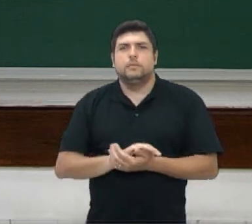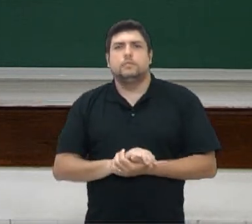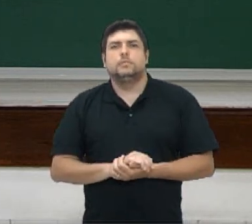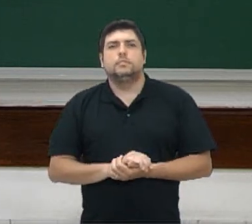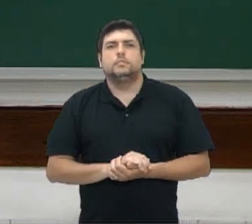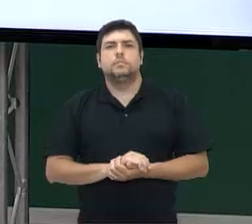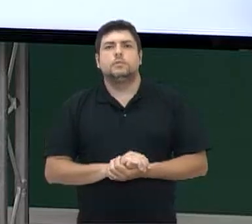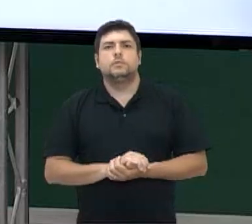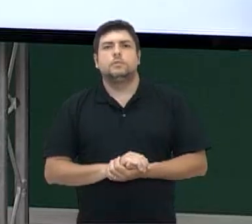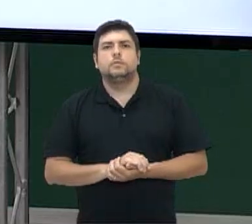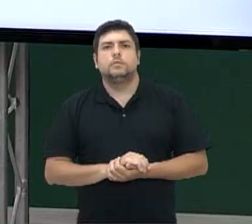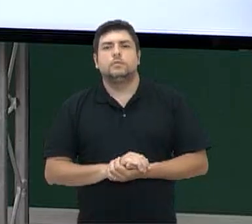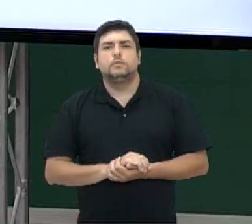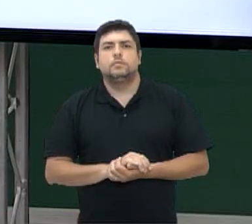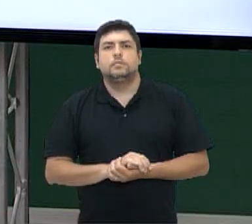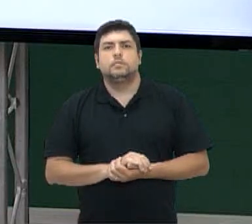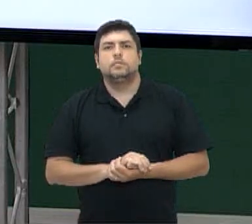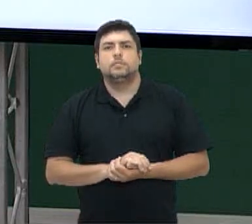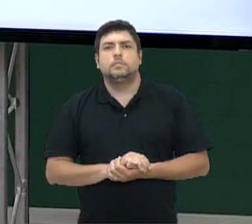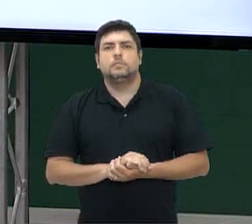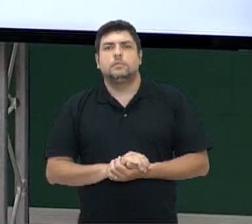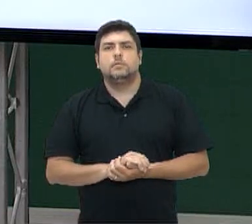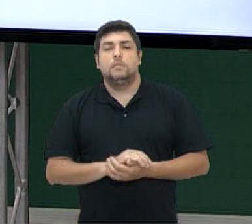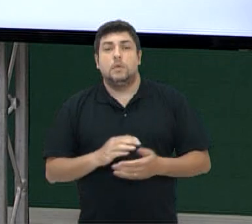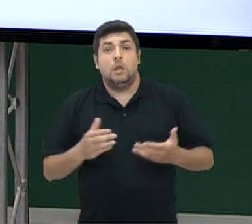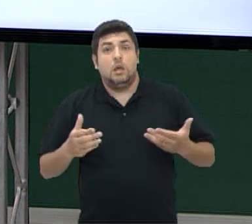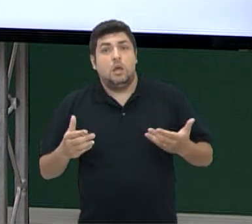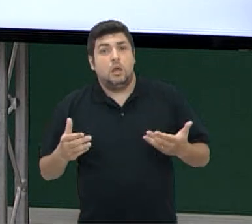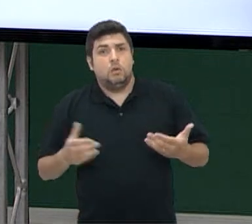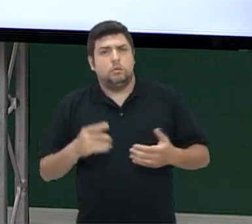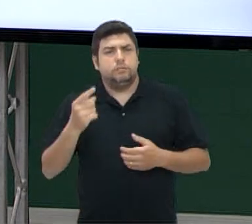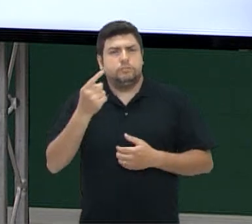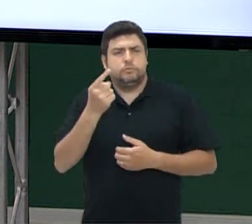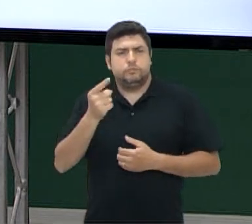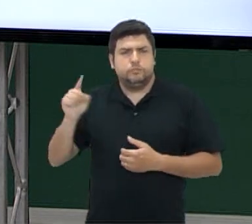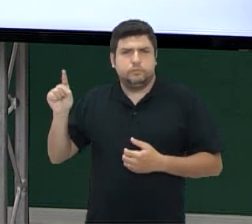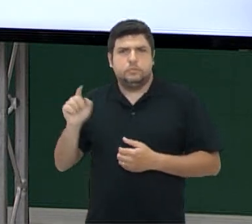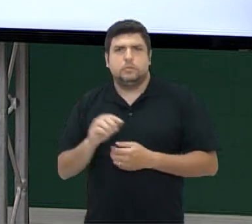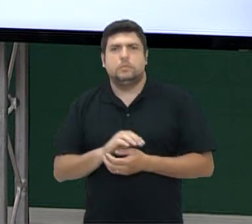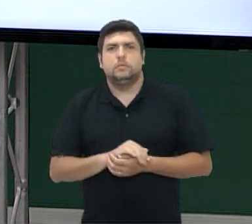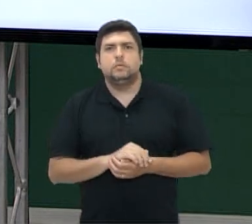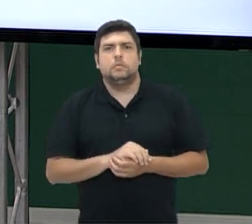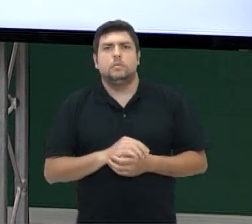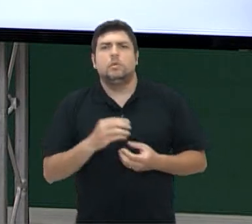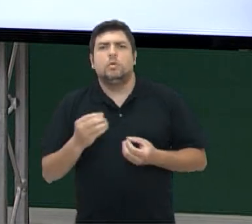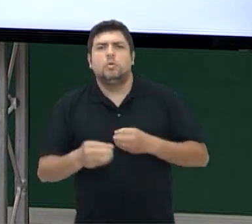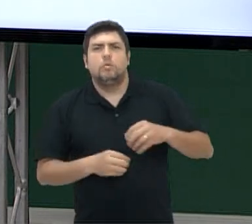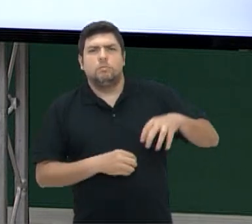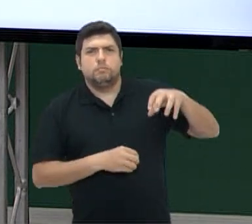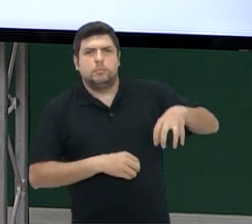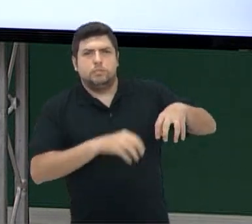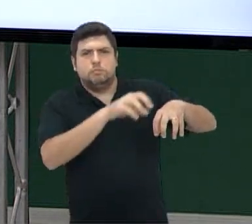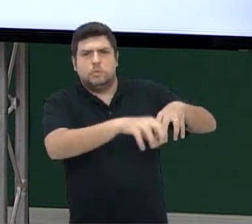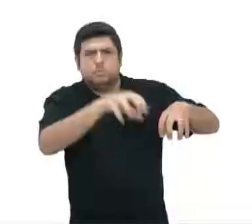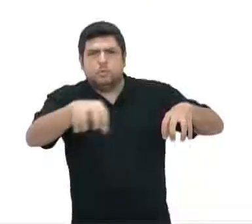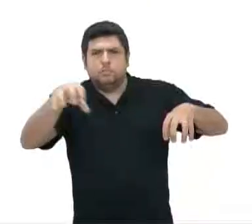senhores. Agora, na parte final da nossa aula, as características das instituições sociais.